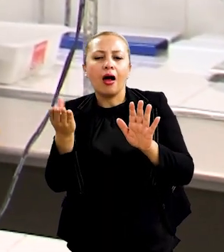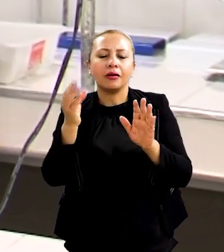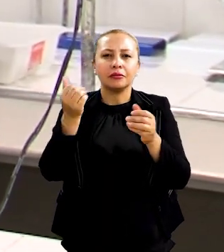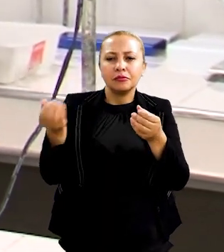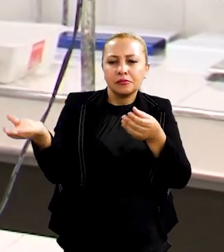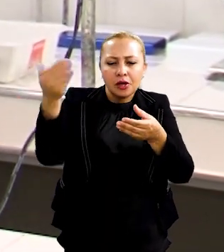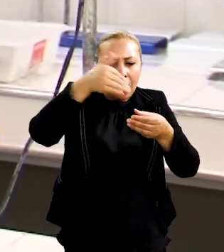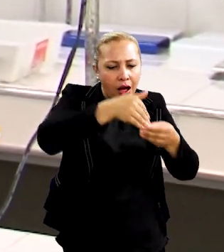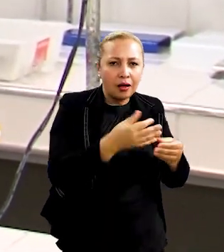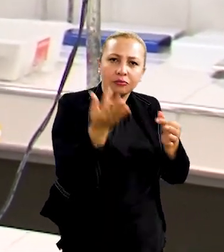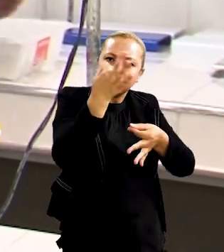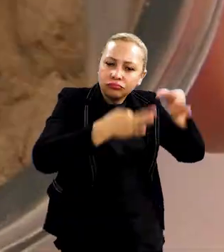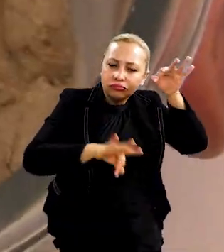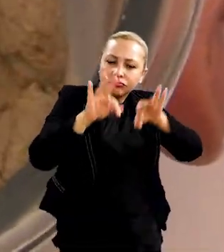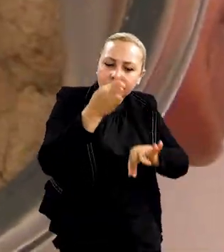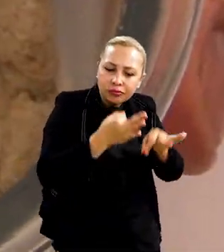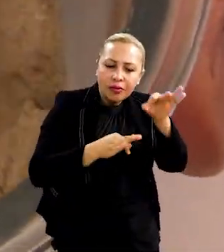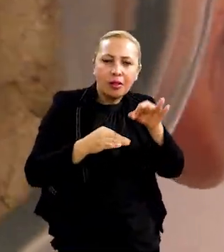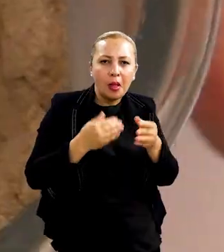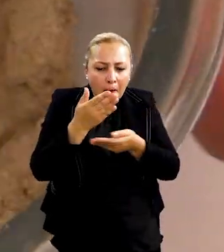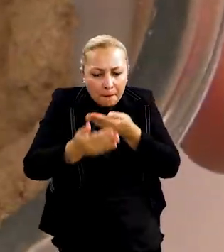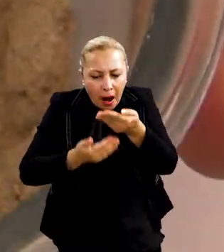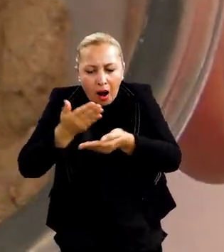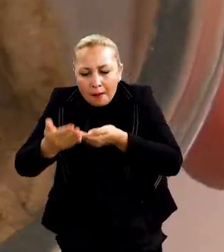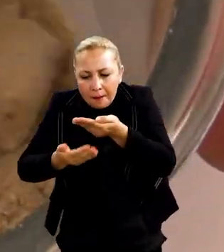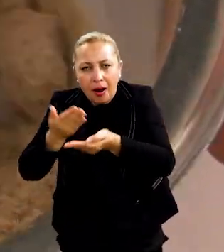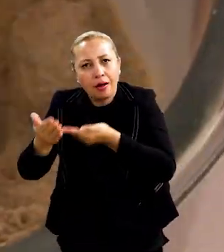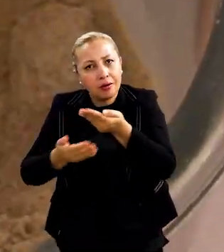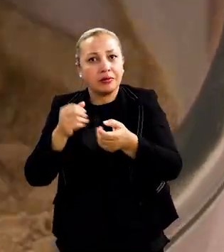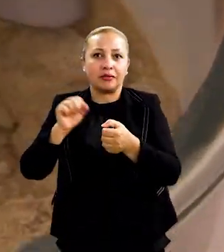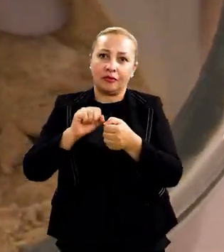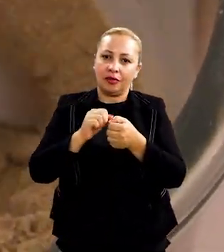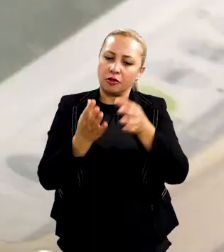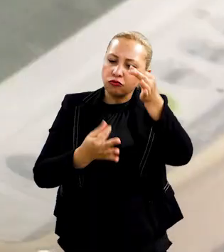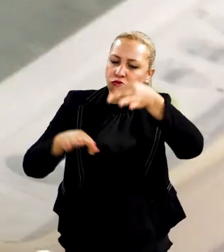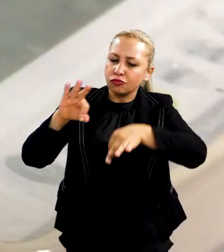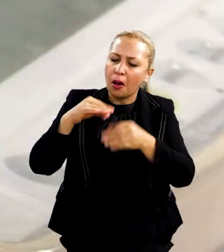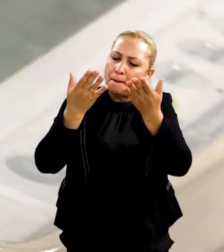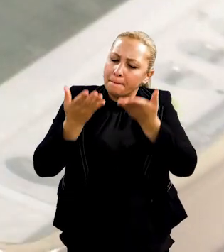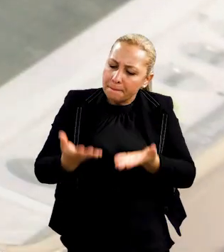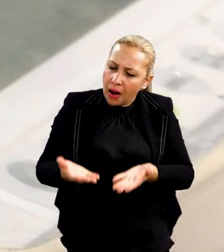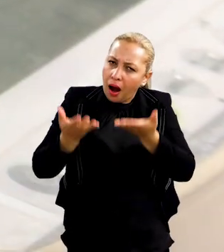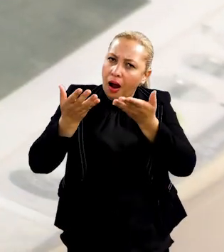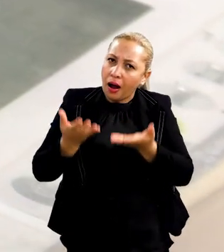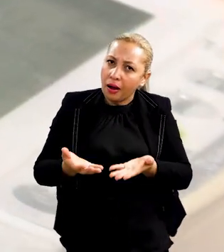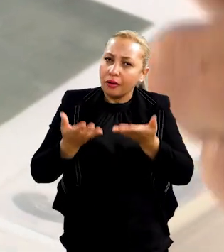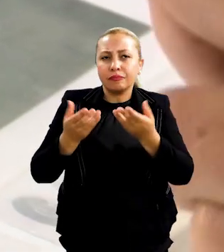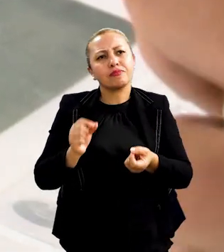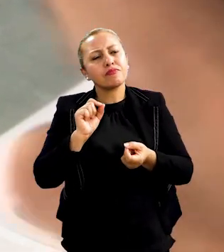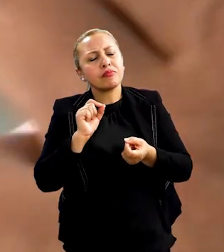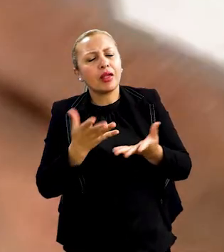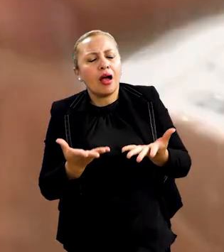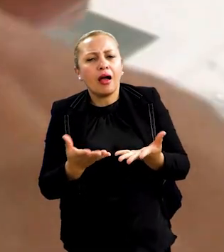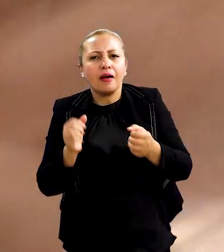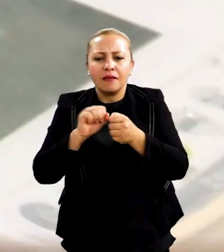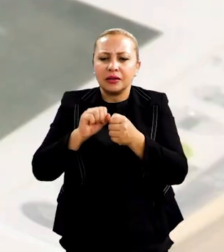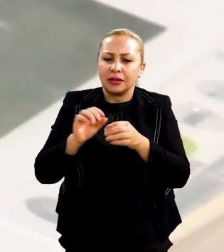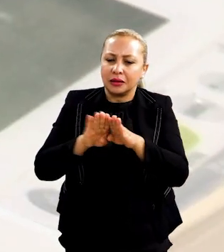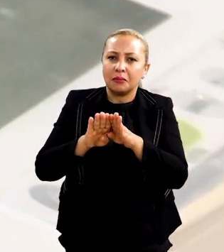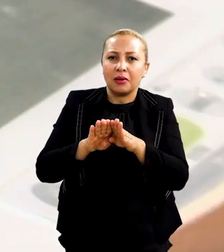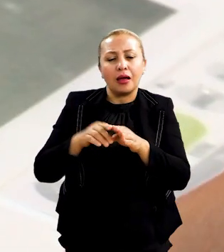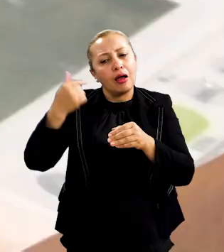para o laboratório, a gente processa, processar é fazer uma pesagem, é fazer um